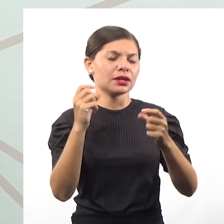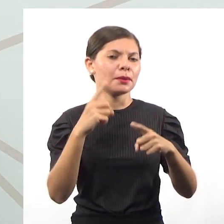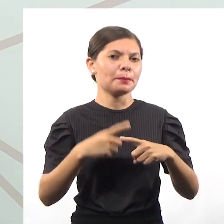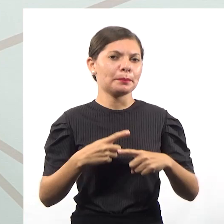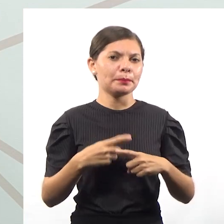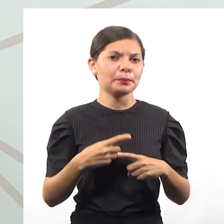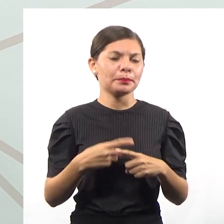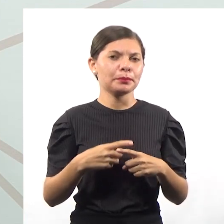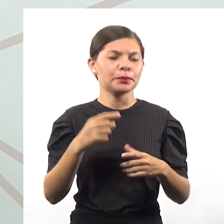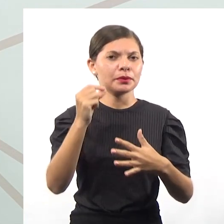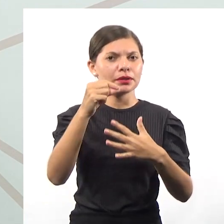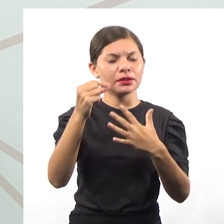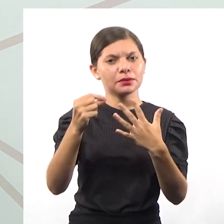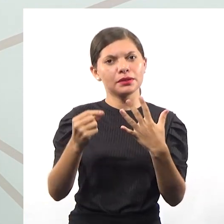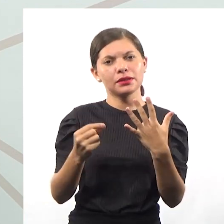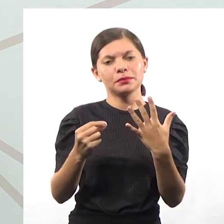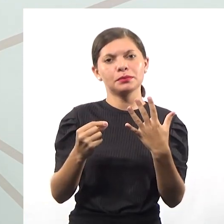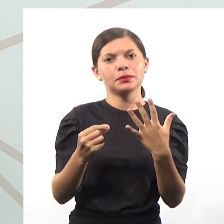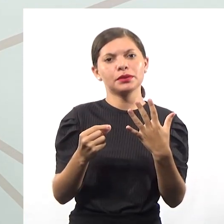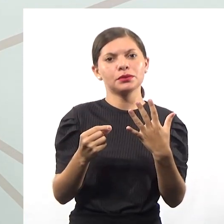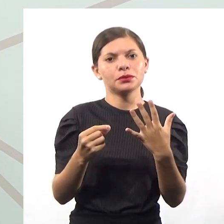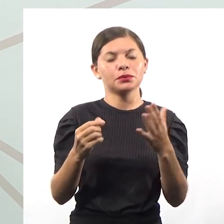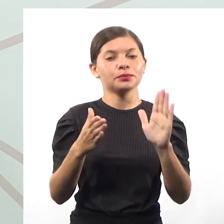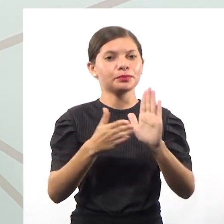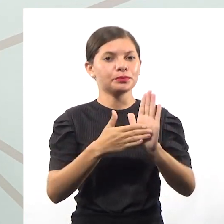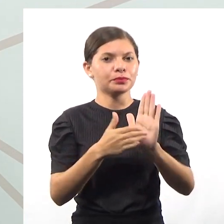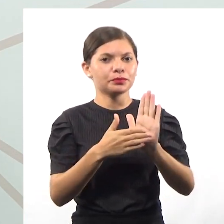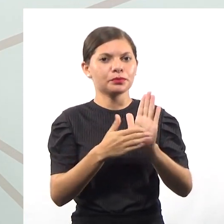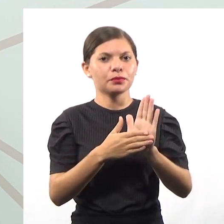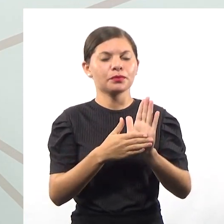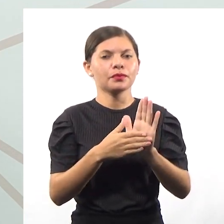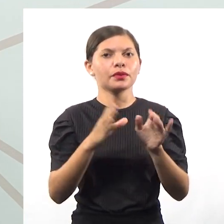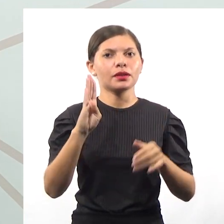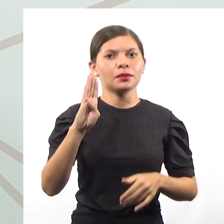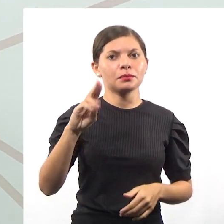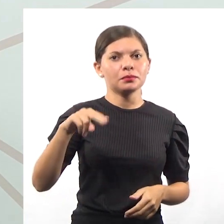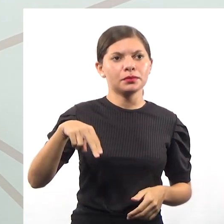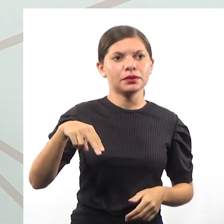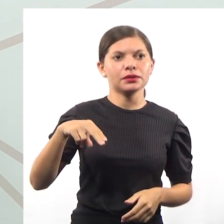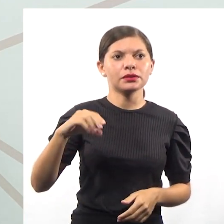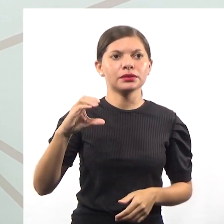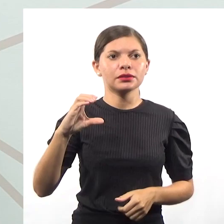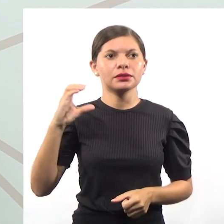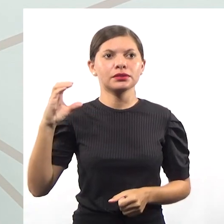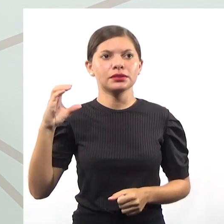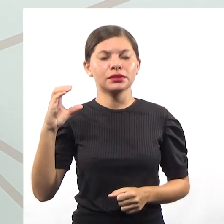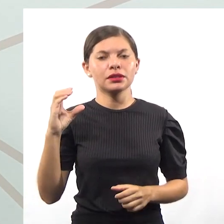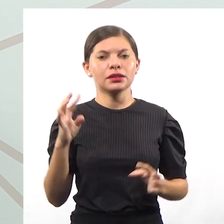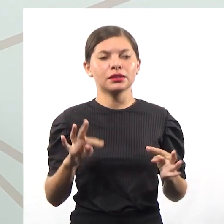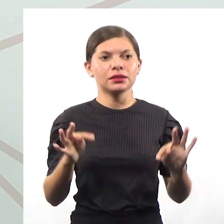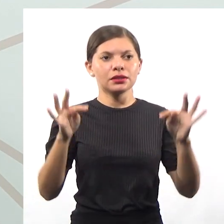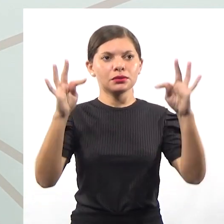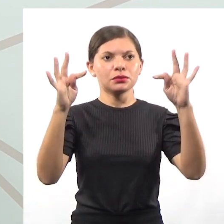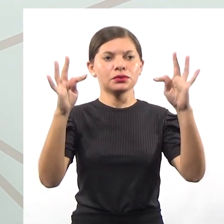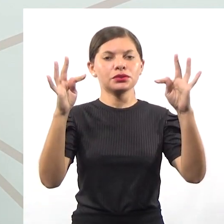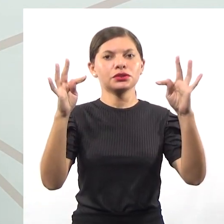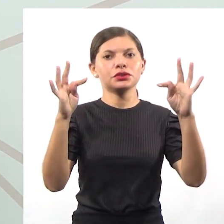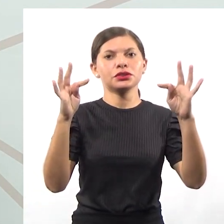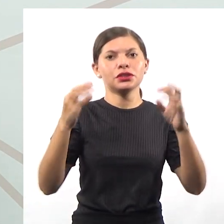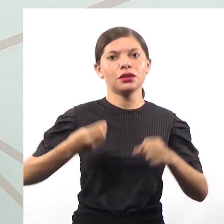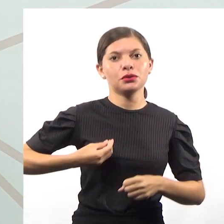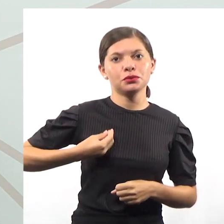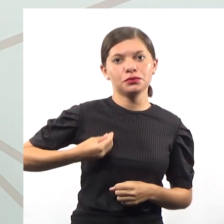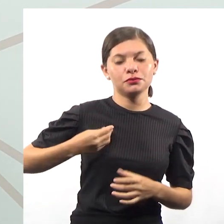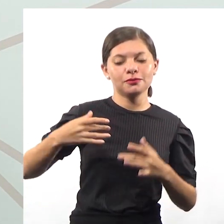considerado como elemento intrínseco da proposta da BNCC. Então, a tecnologia, o respeito, a convivência,